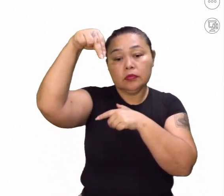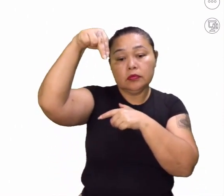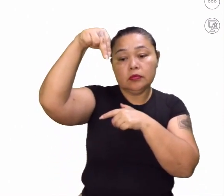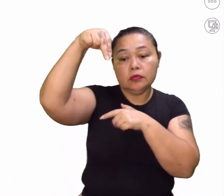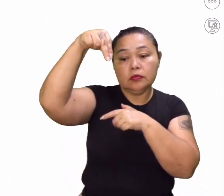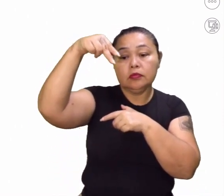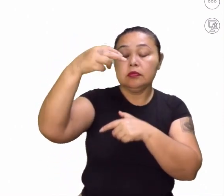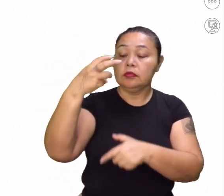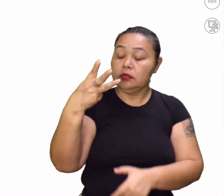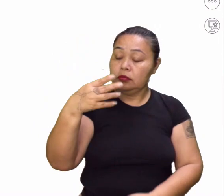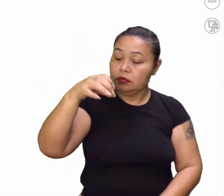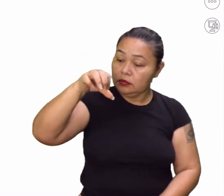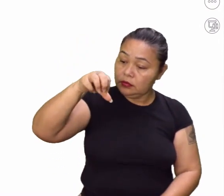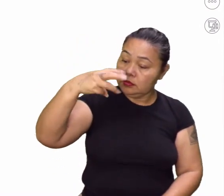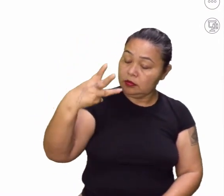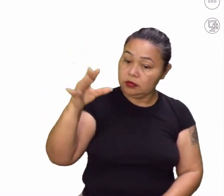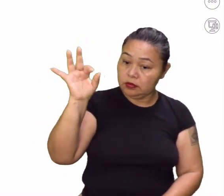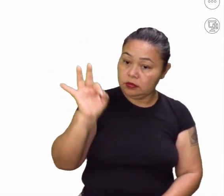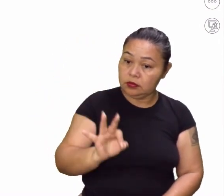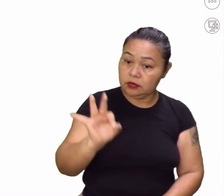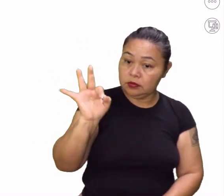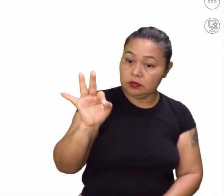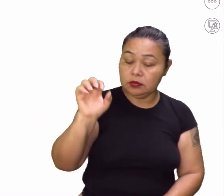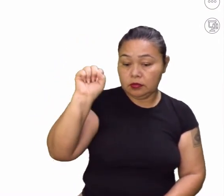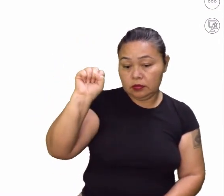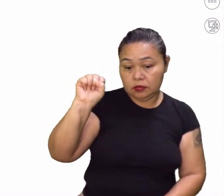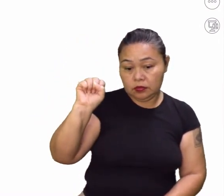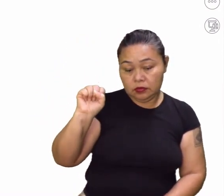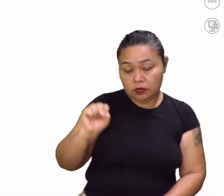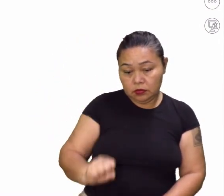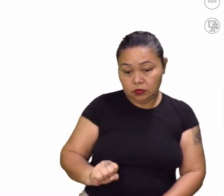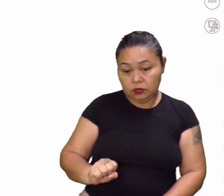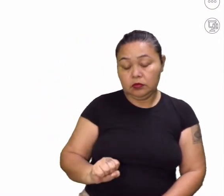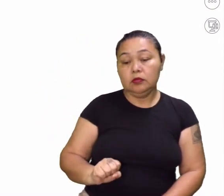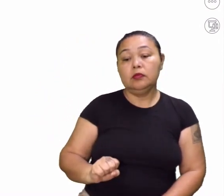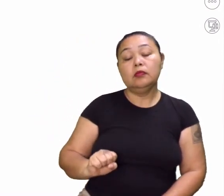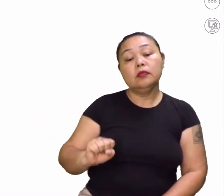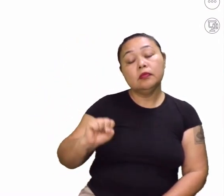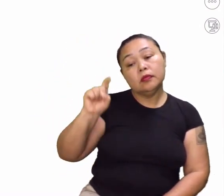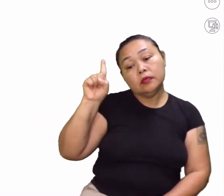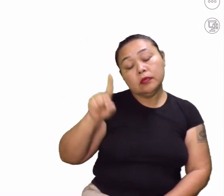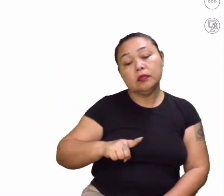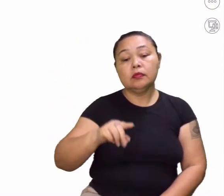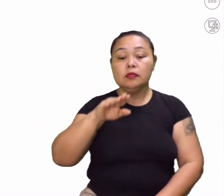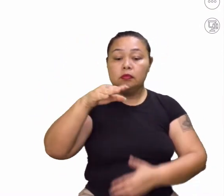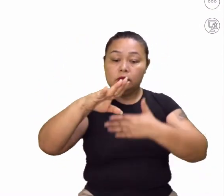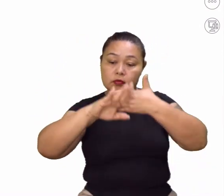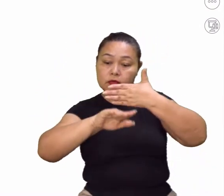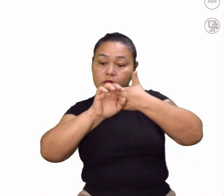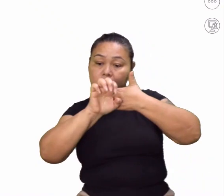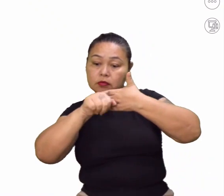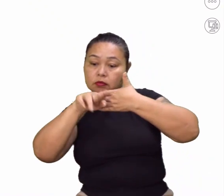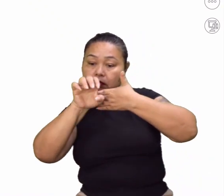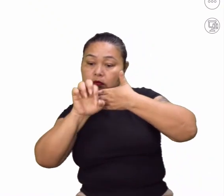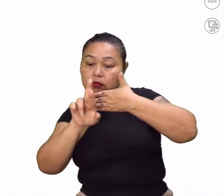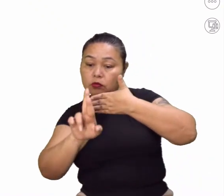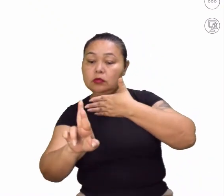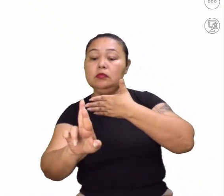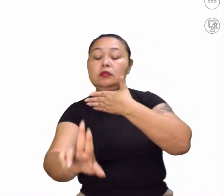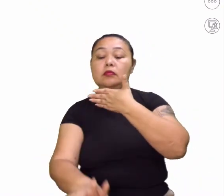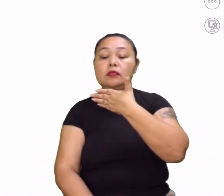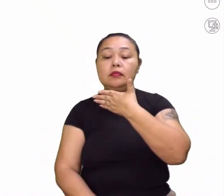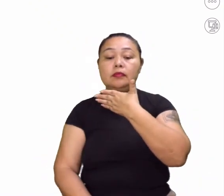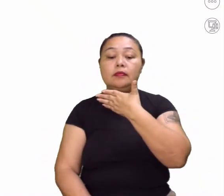norte e 93% no hemisfério sul, que é a linha abaixo da linha